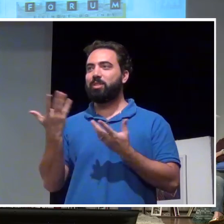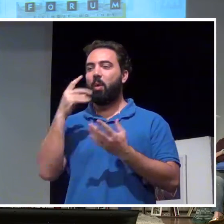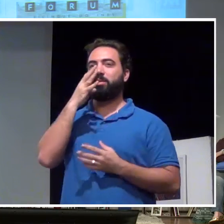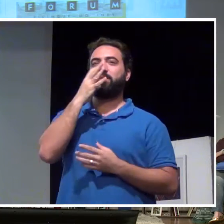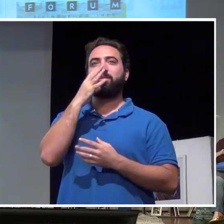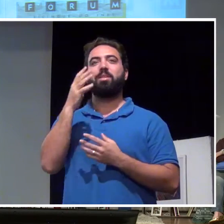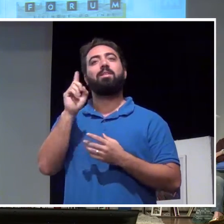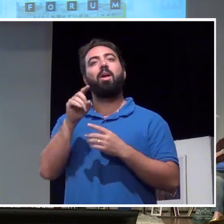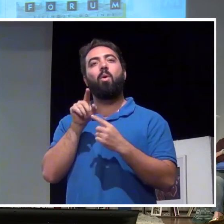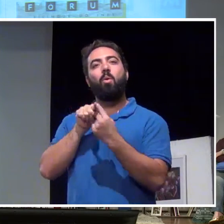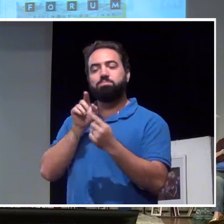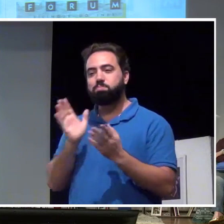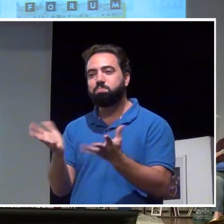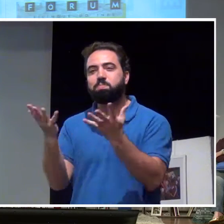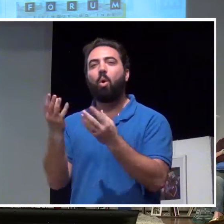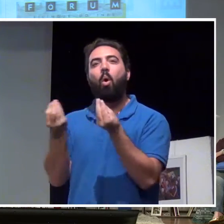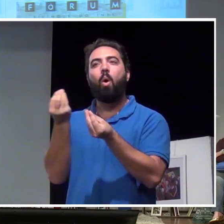Então, uma aluna surda que